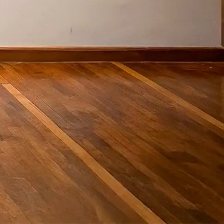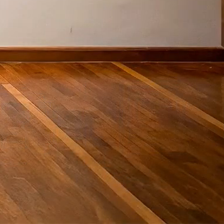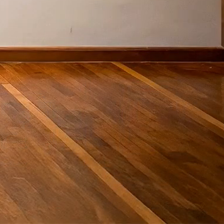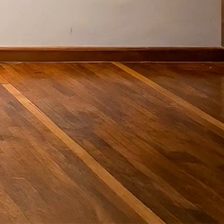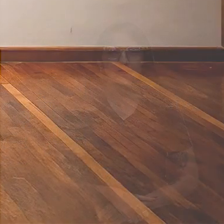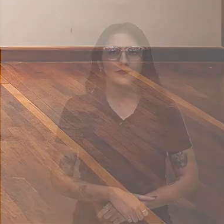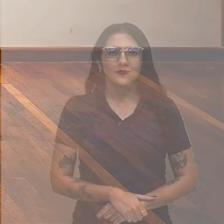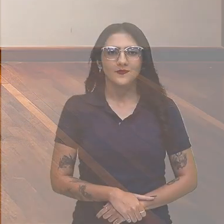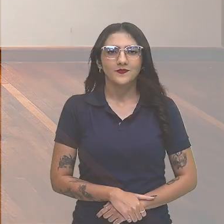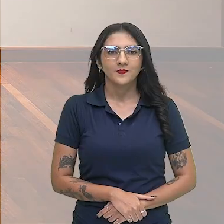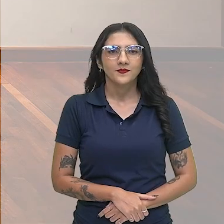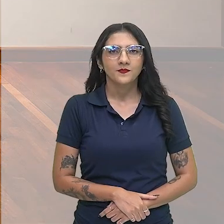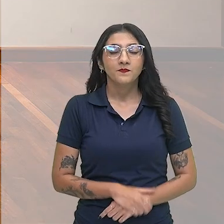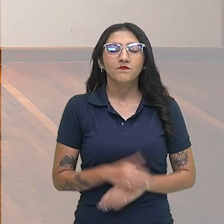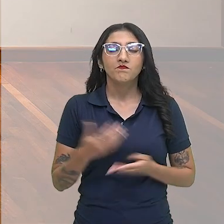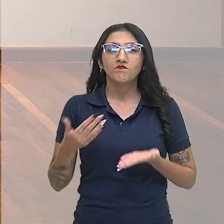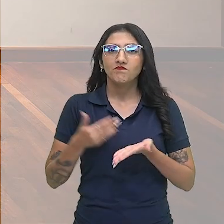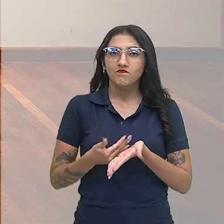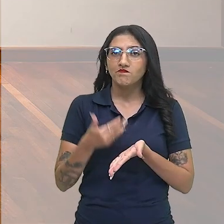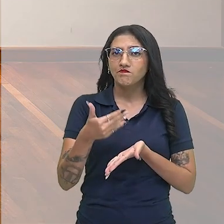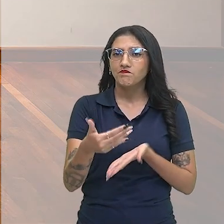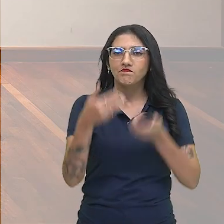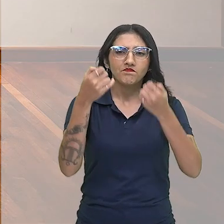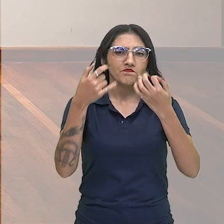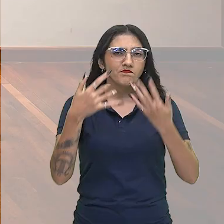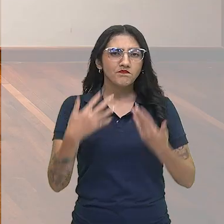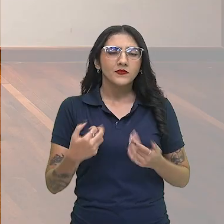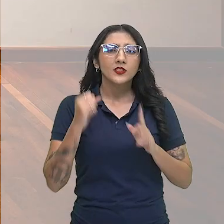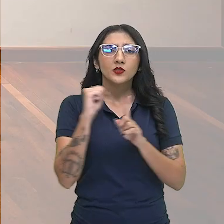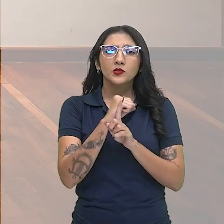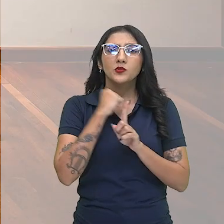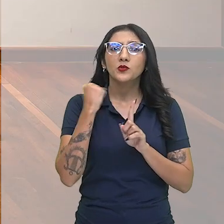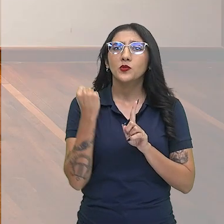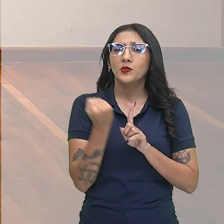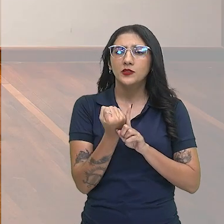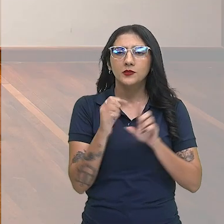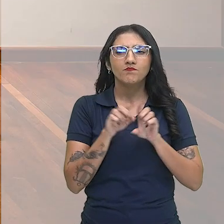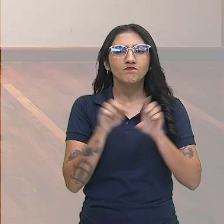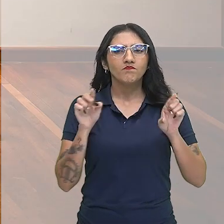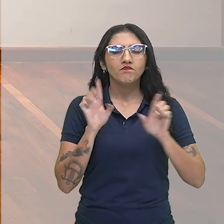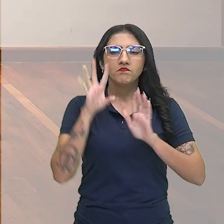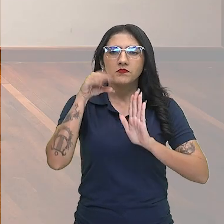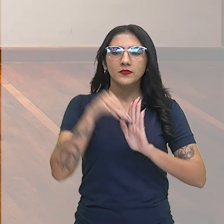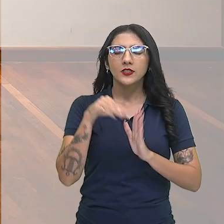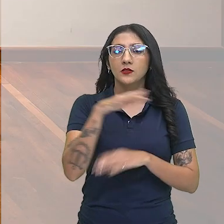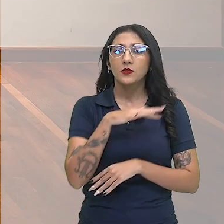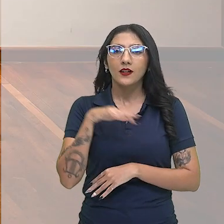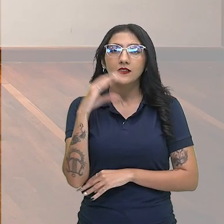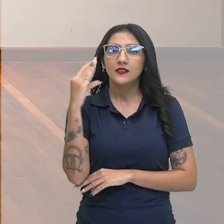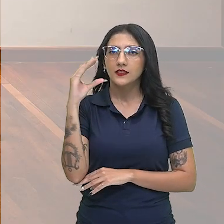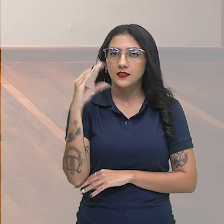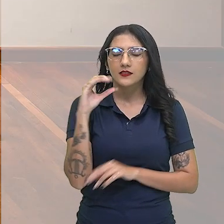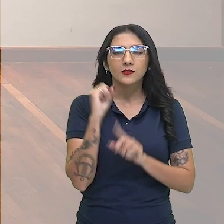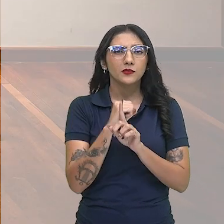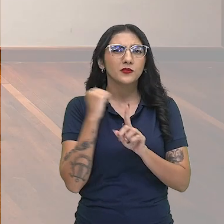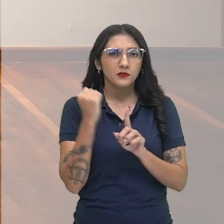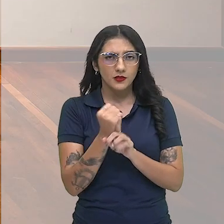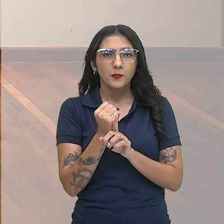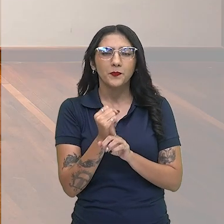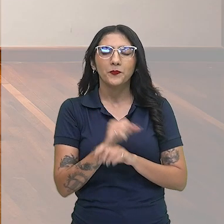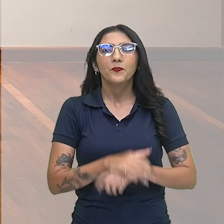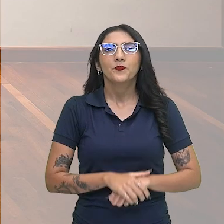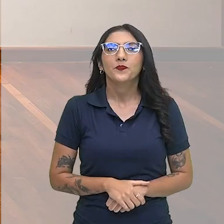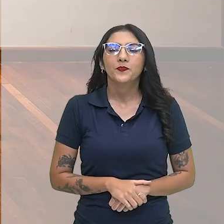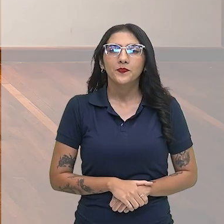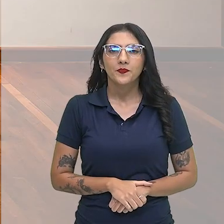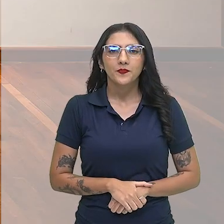Então, vamos começar falando da sociologia, mas a sociologia dentro do campo das chamadas ciências sociais, não é isso? Então,